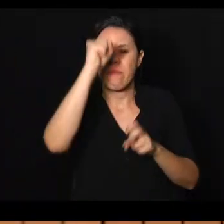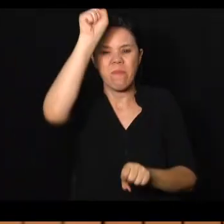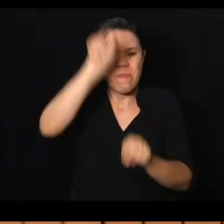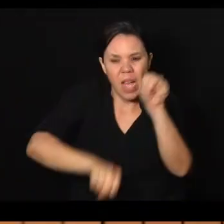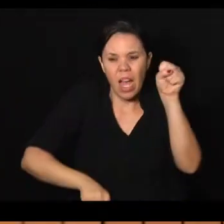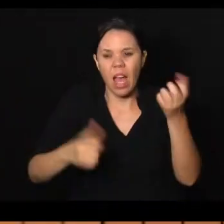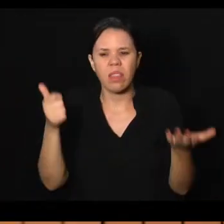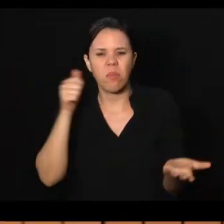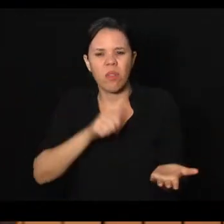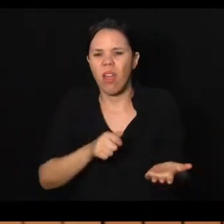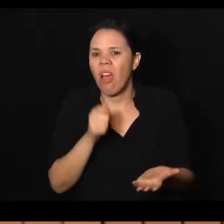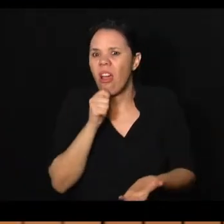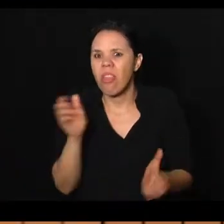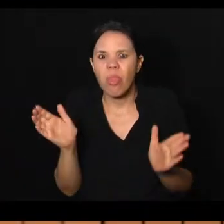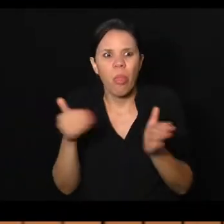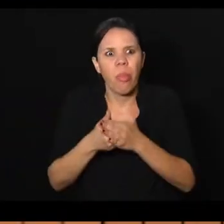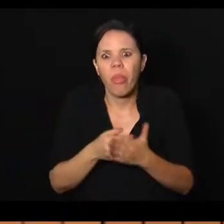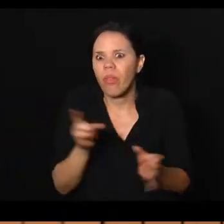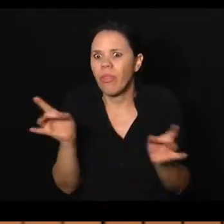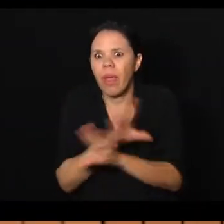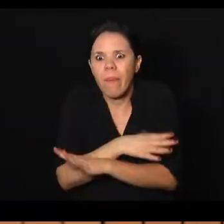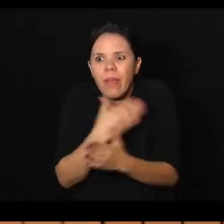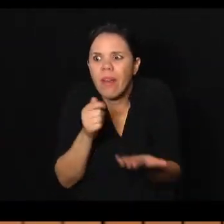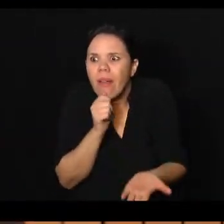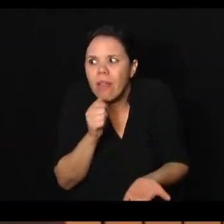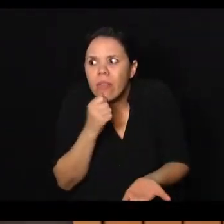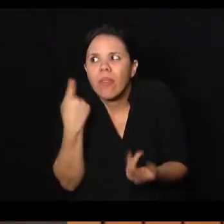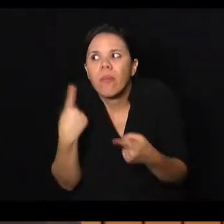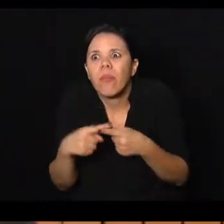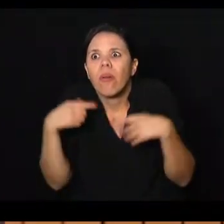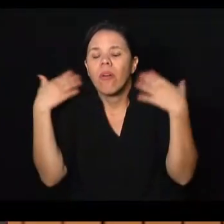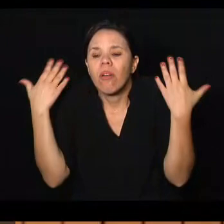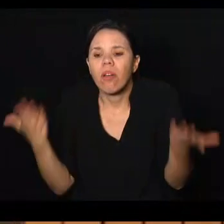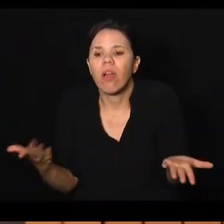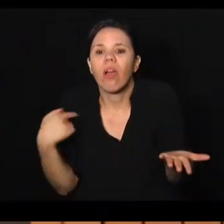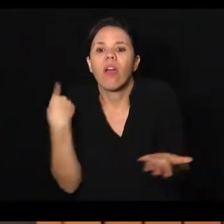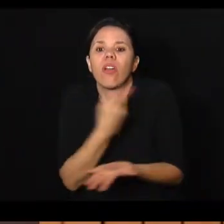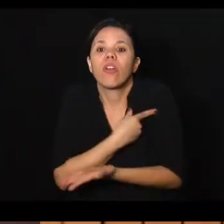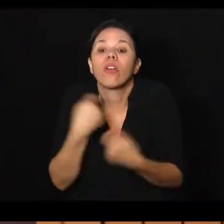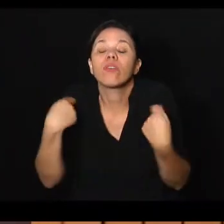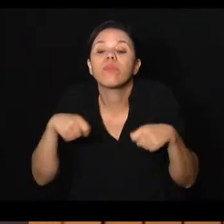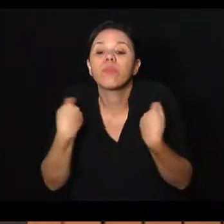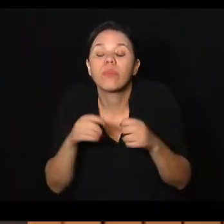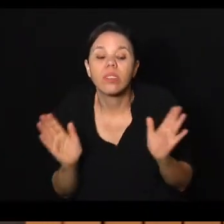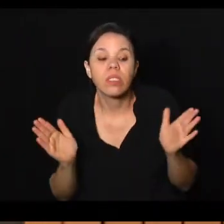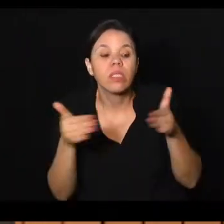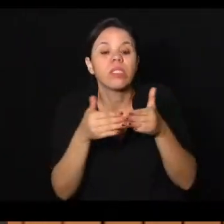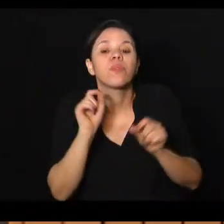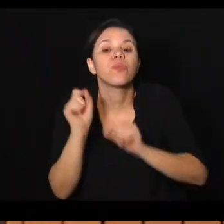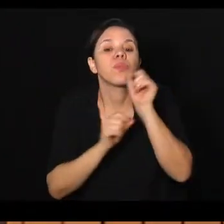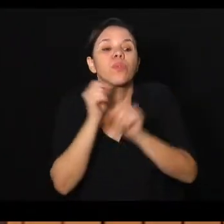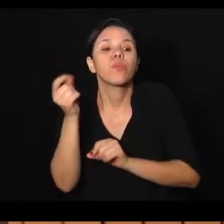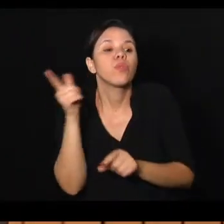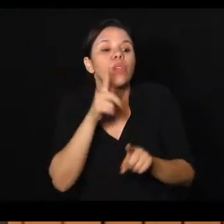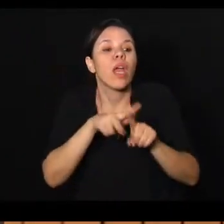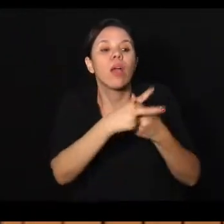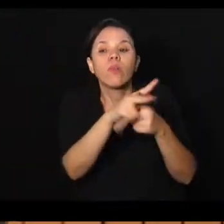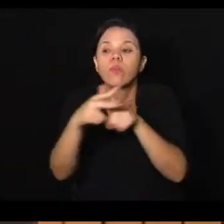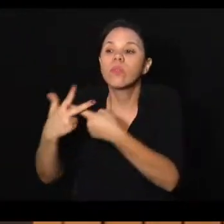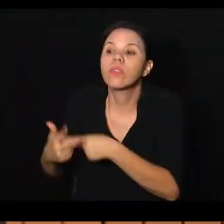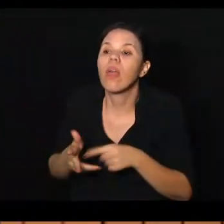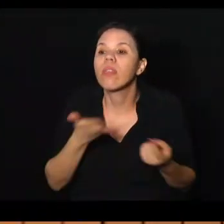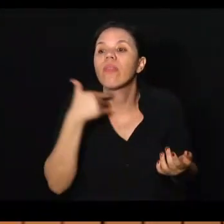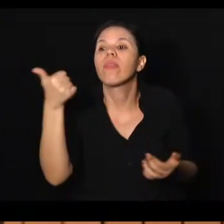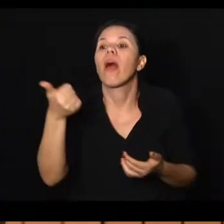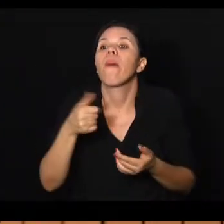não fecha. Essa conta não fecha. Aonde nós precisamos acertar?